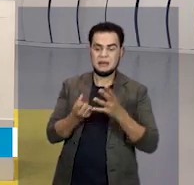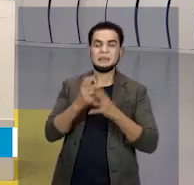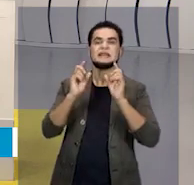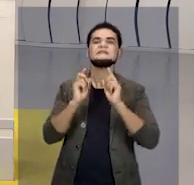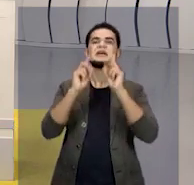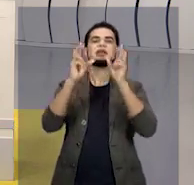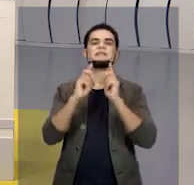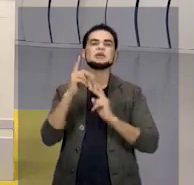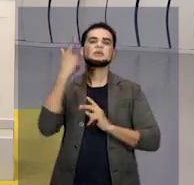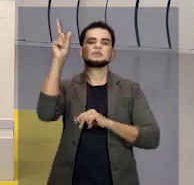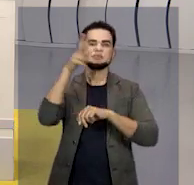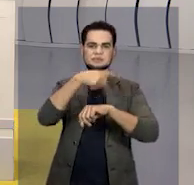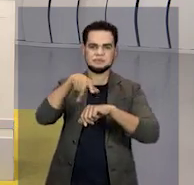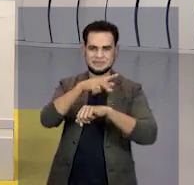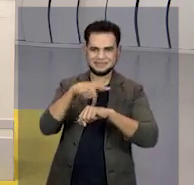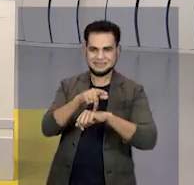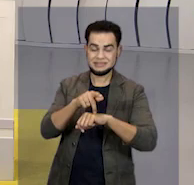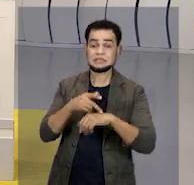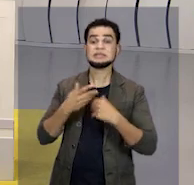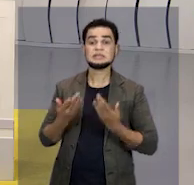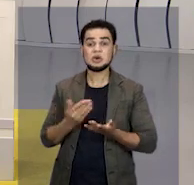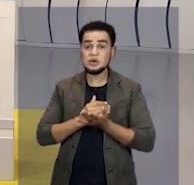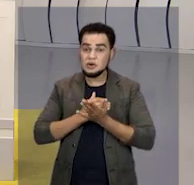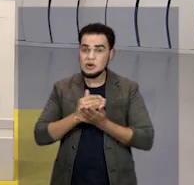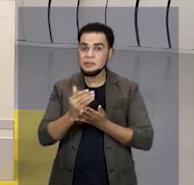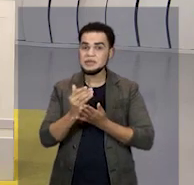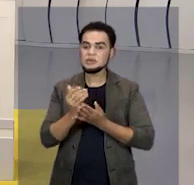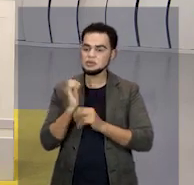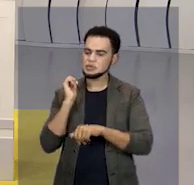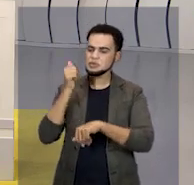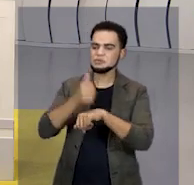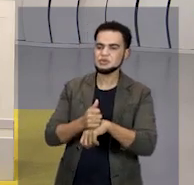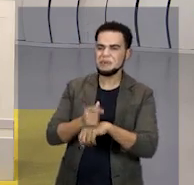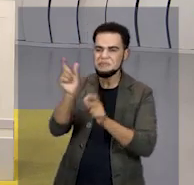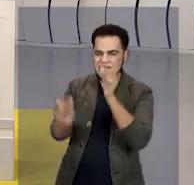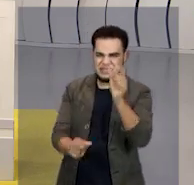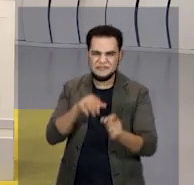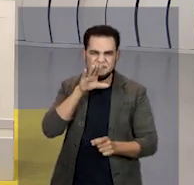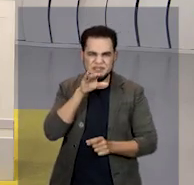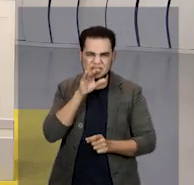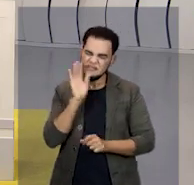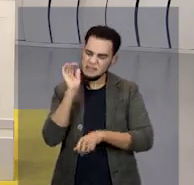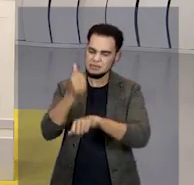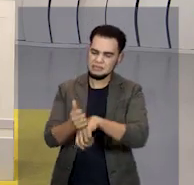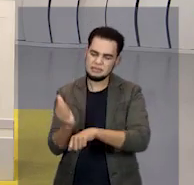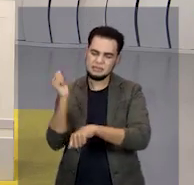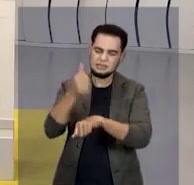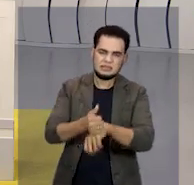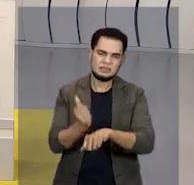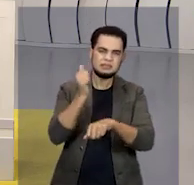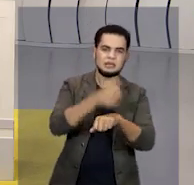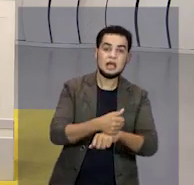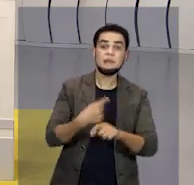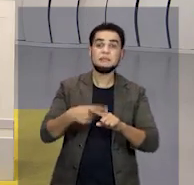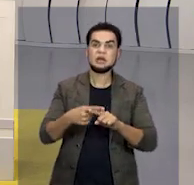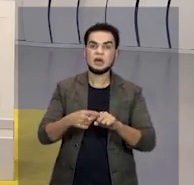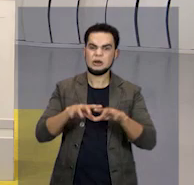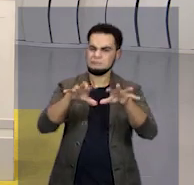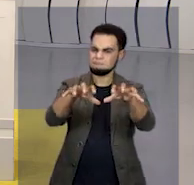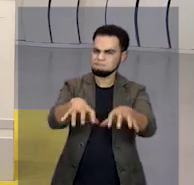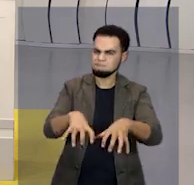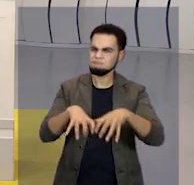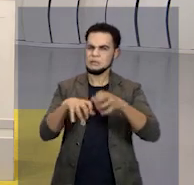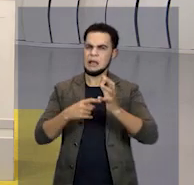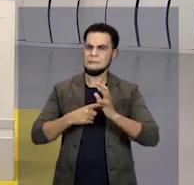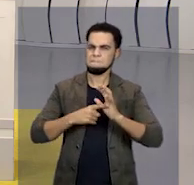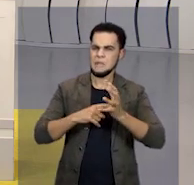né? Então você já começa a ter a substituição humana pela máquina. Então você já tem as primeiras máquinas chegando no campo,